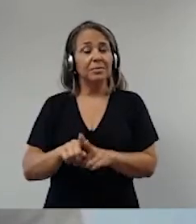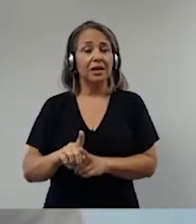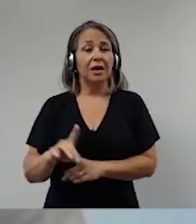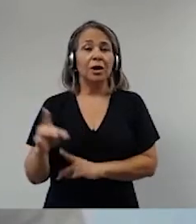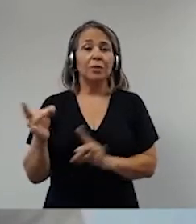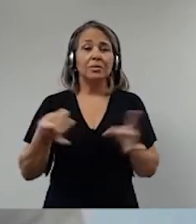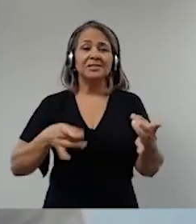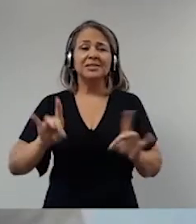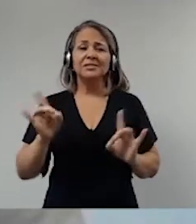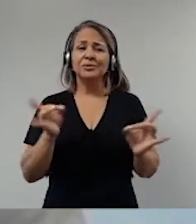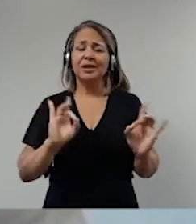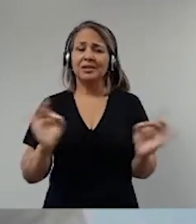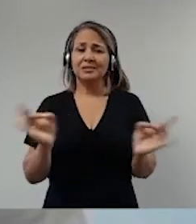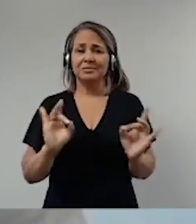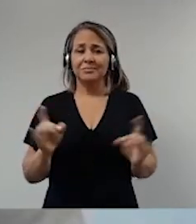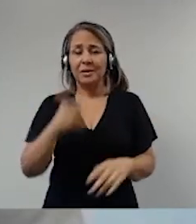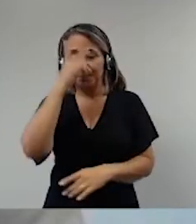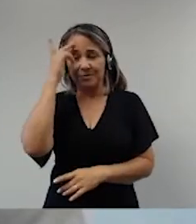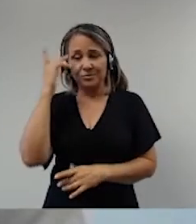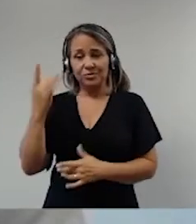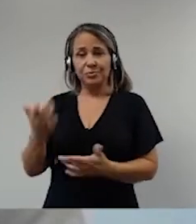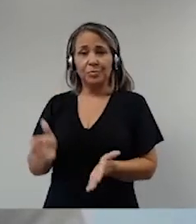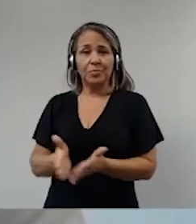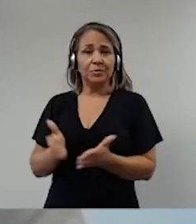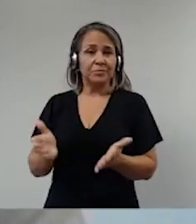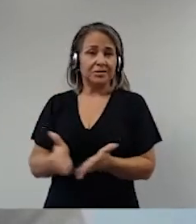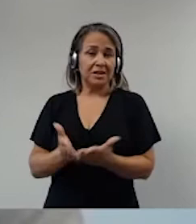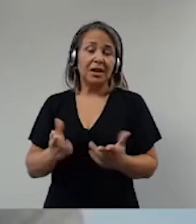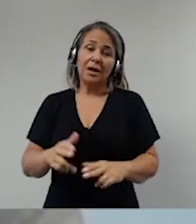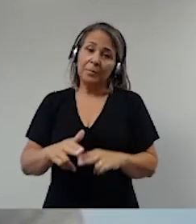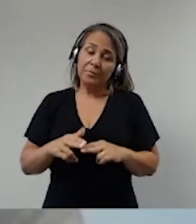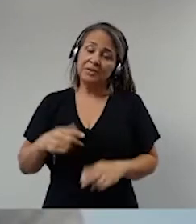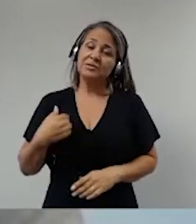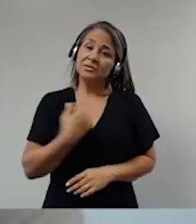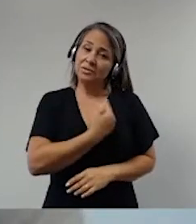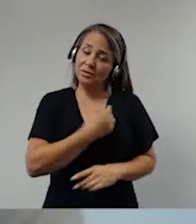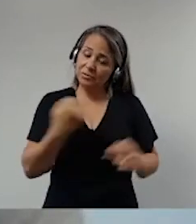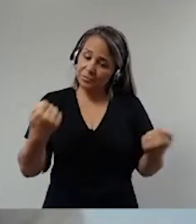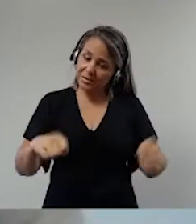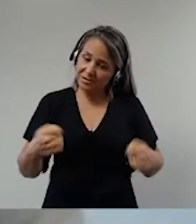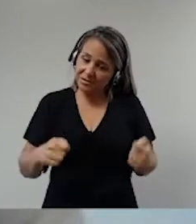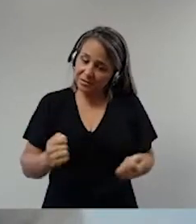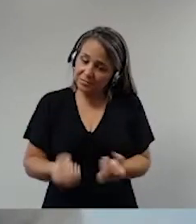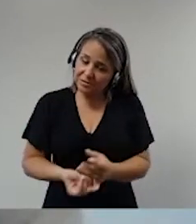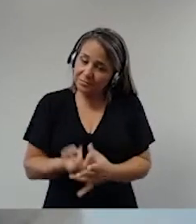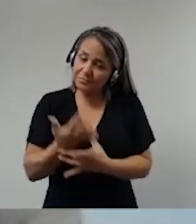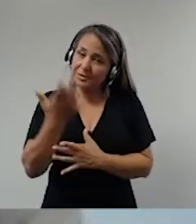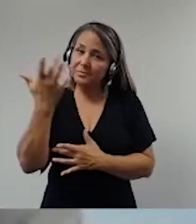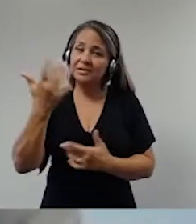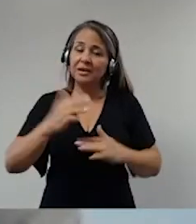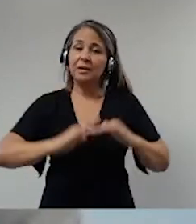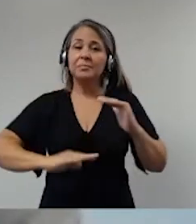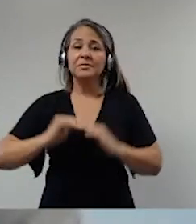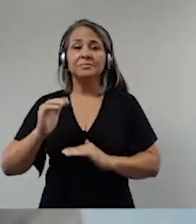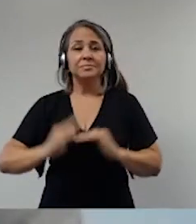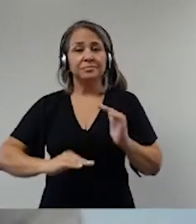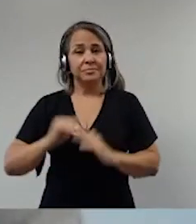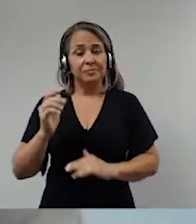e pobres. Portanto, nós precisamos implementar medidas que tenham